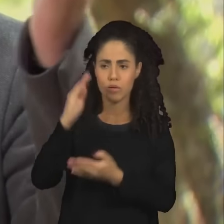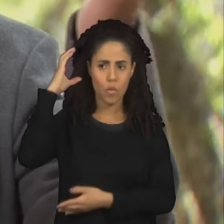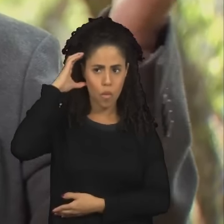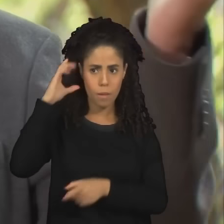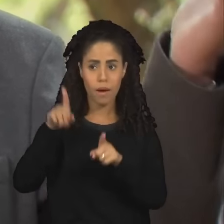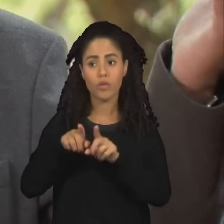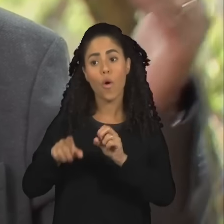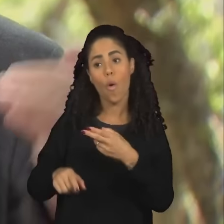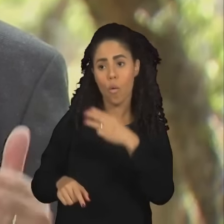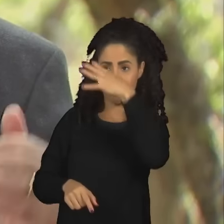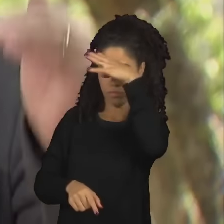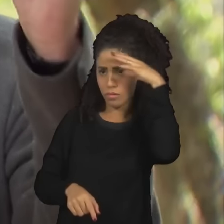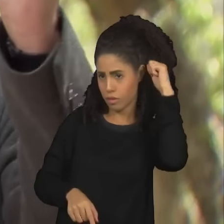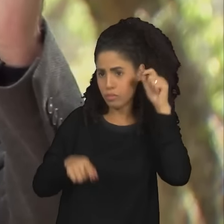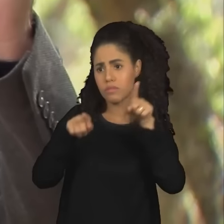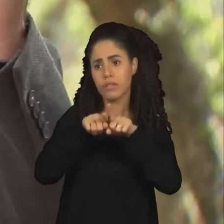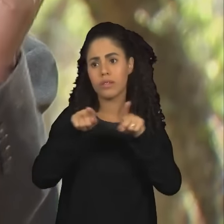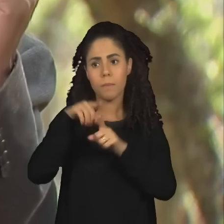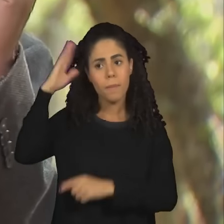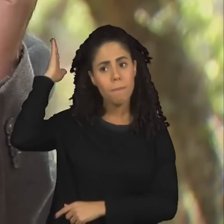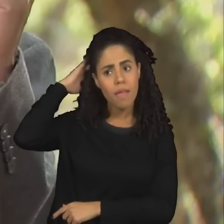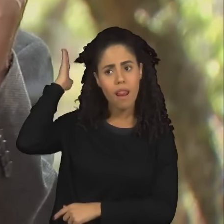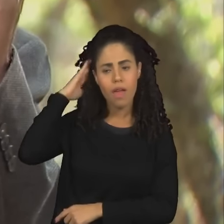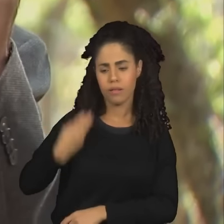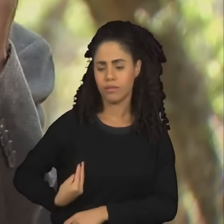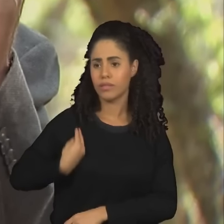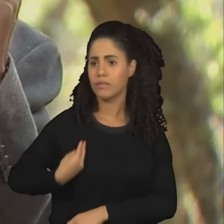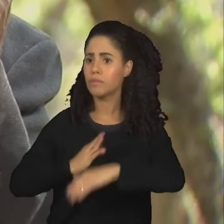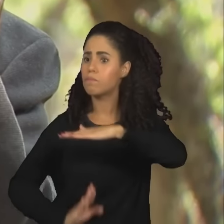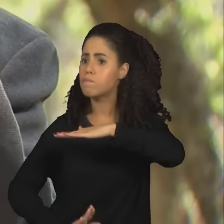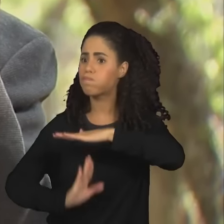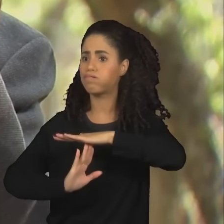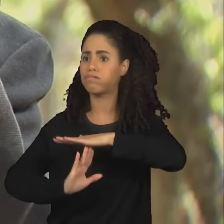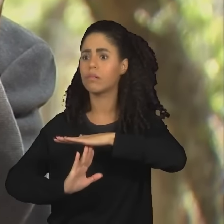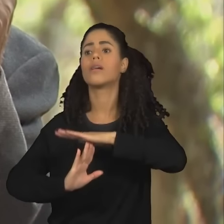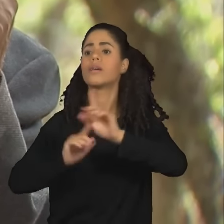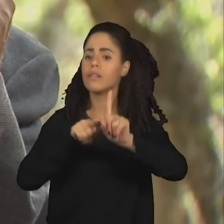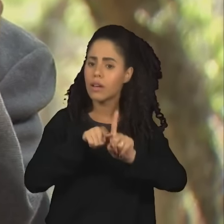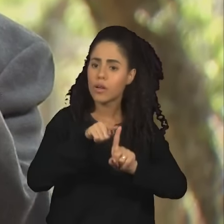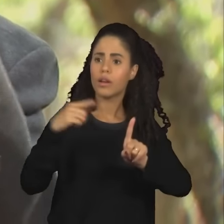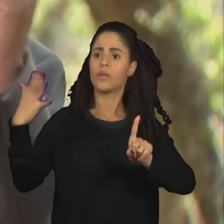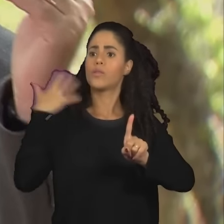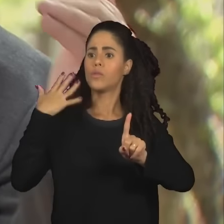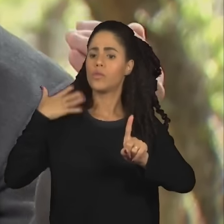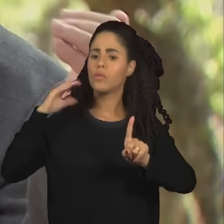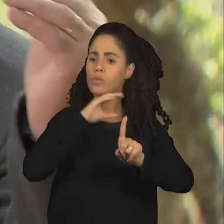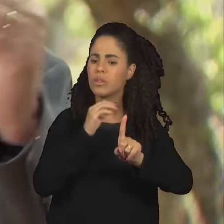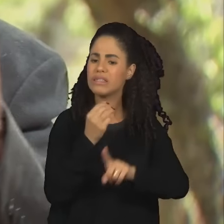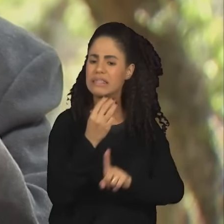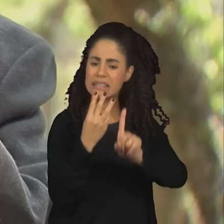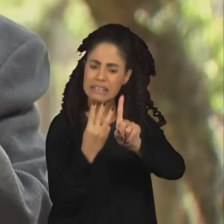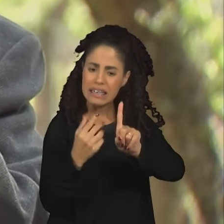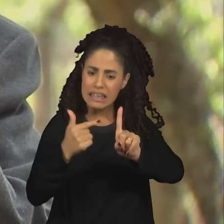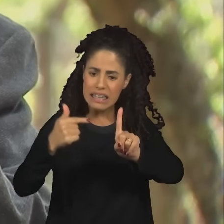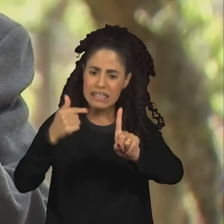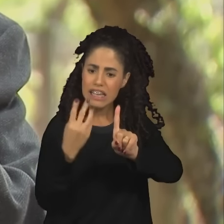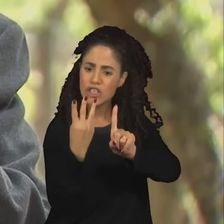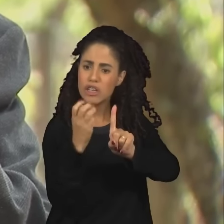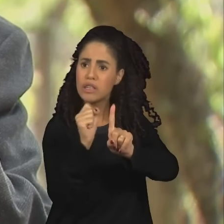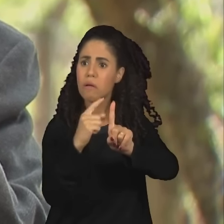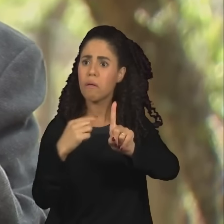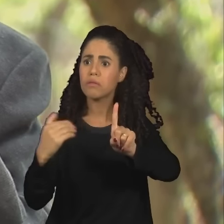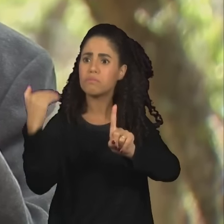ou Manaus e Belém, onde já se vive num limiar muito alto de temperatura. 37, 38 graus,